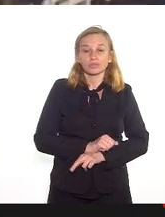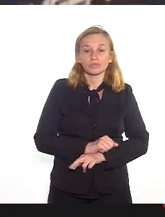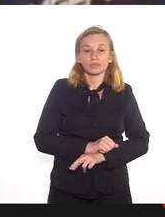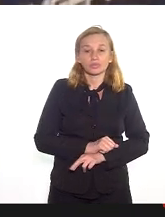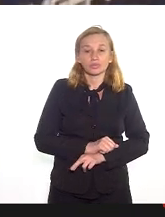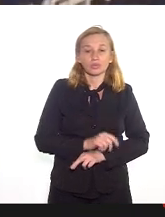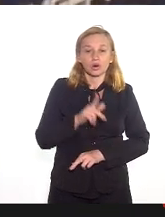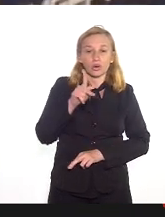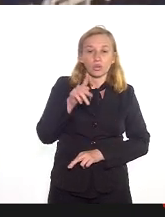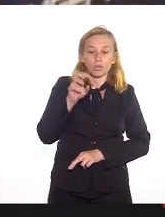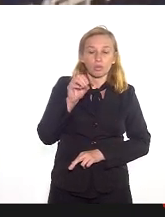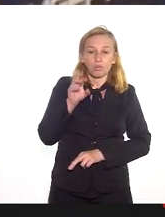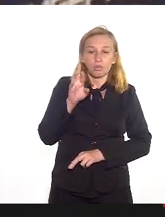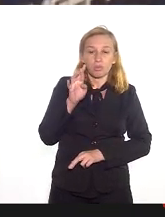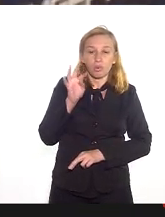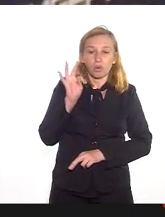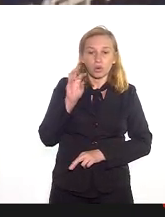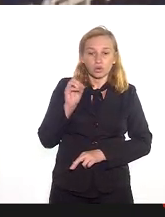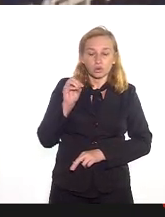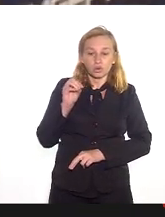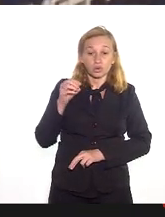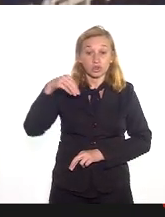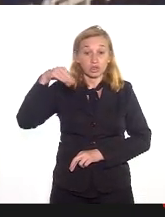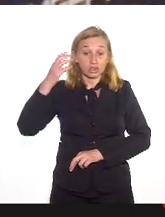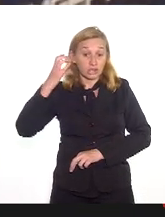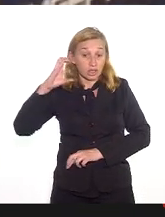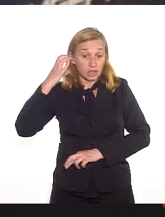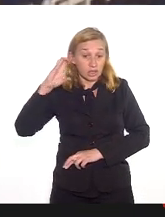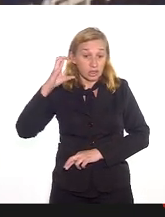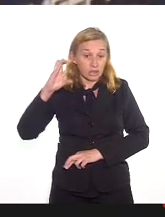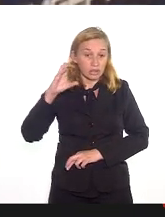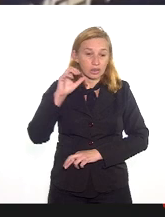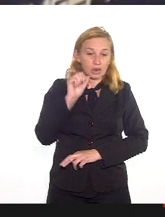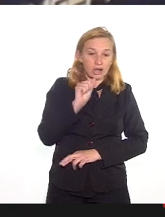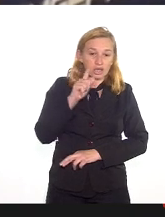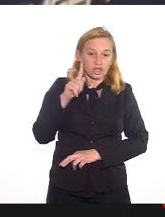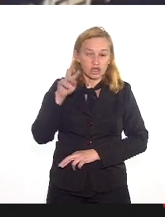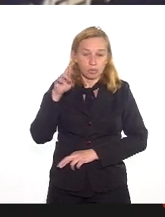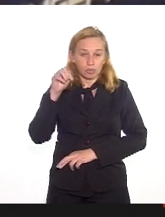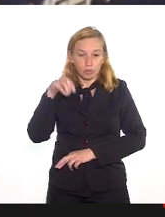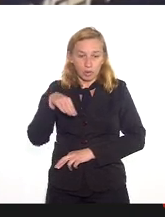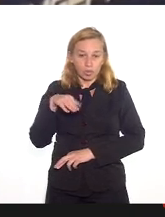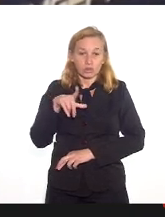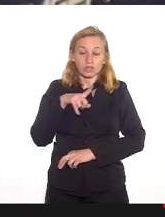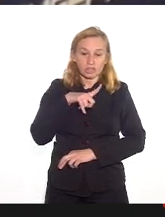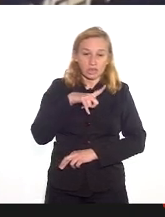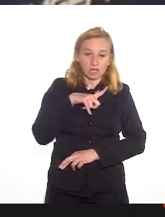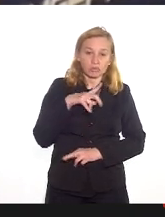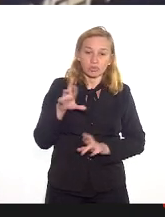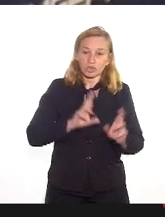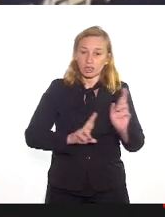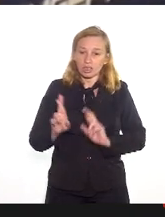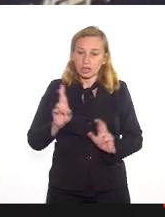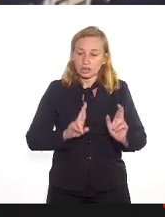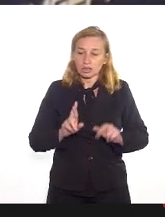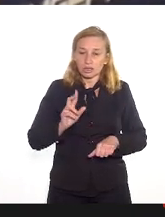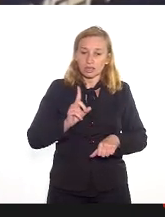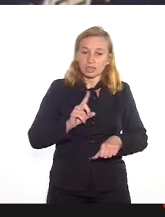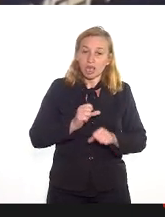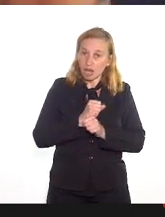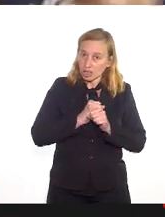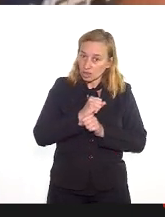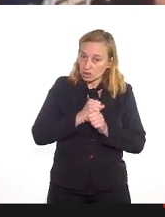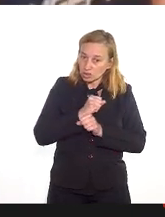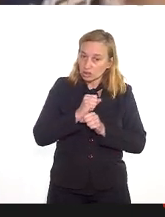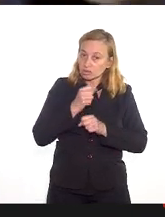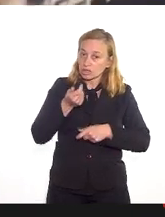Porto de Niterói. A Engepron, nós temos já um relacionamento há bastante tempo,